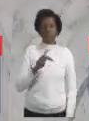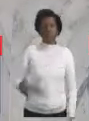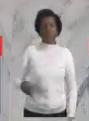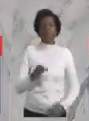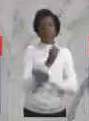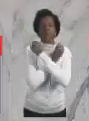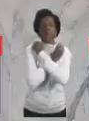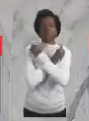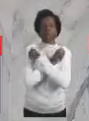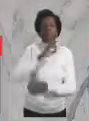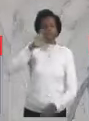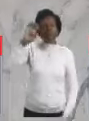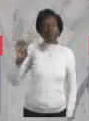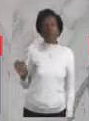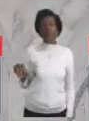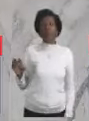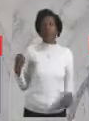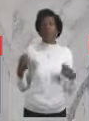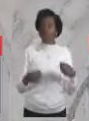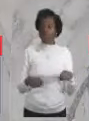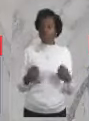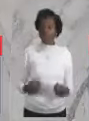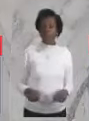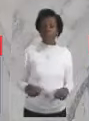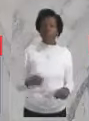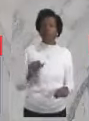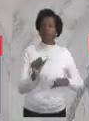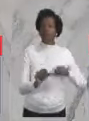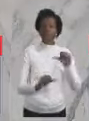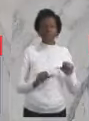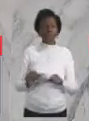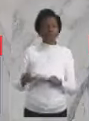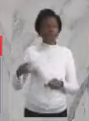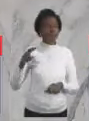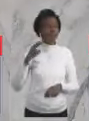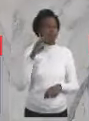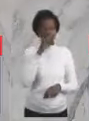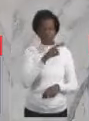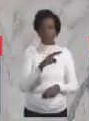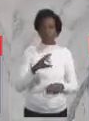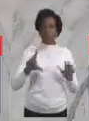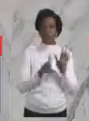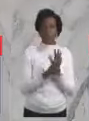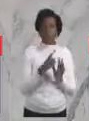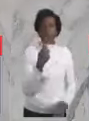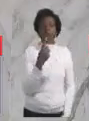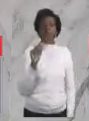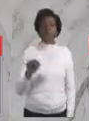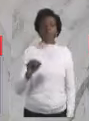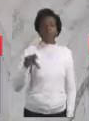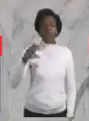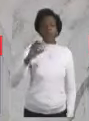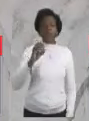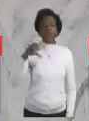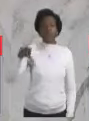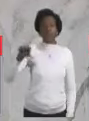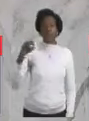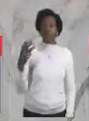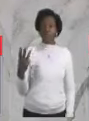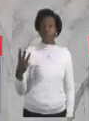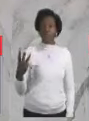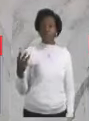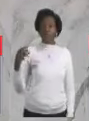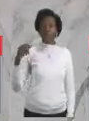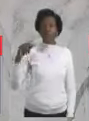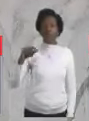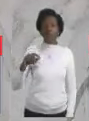Estadual então nós temos que fazer uma alteração profunda na lei 1093 sobretudo nessa área que